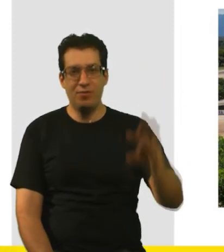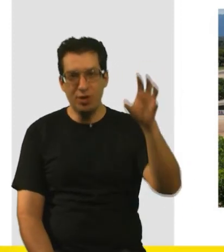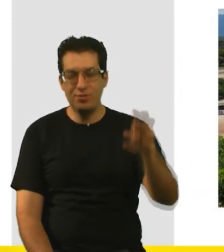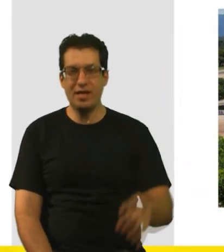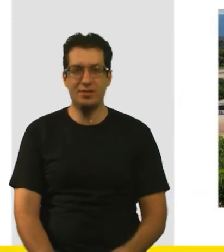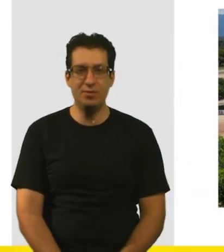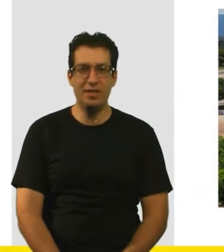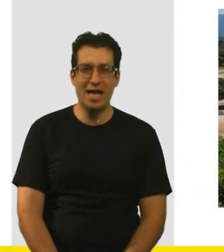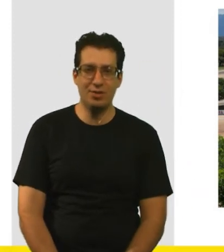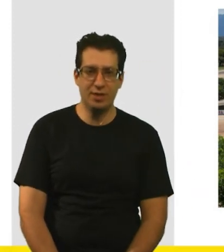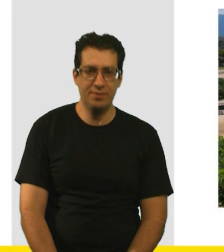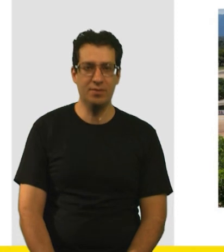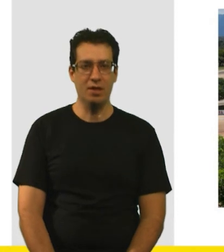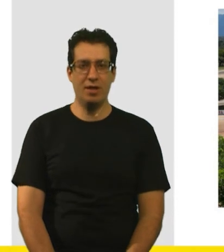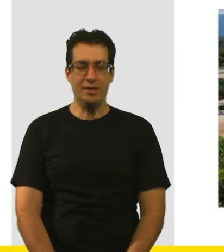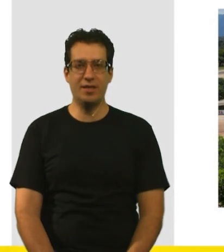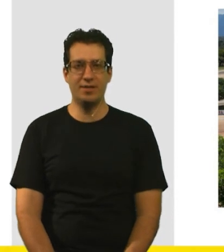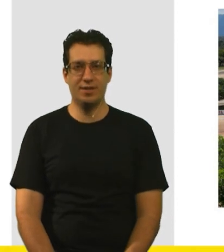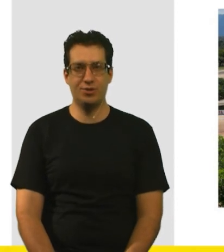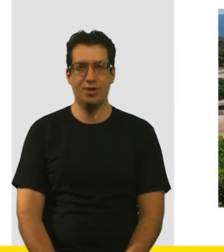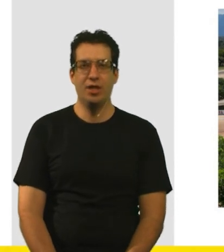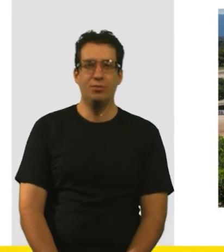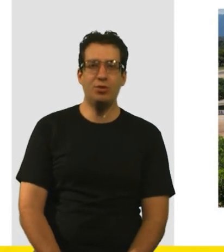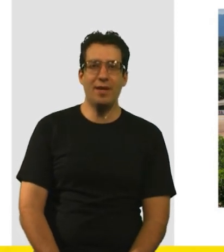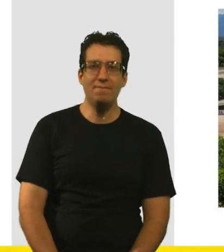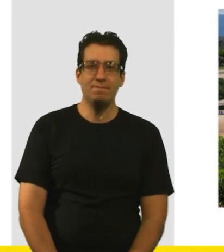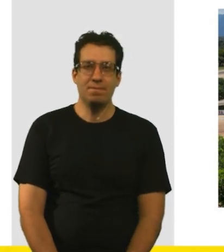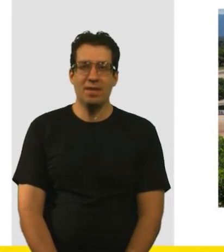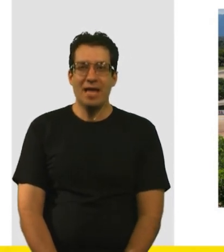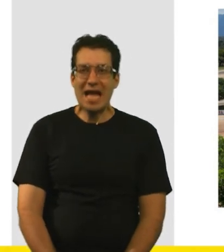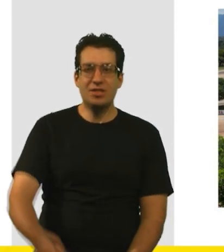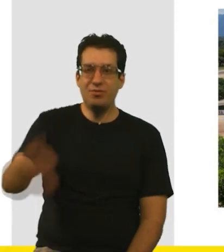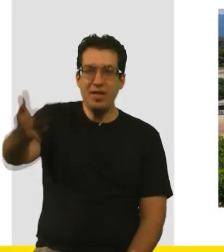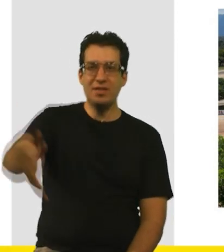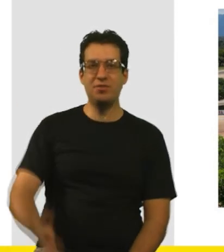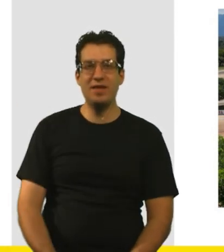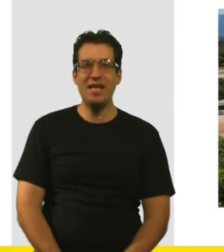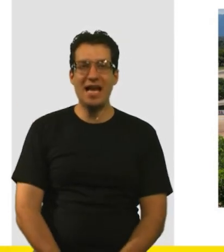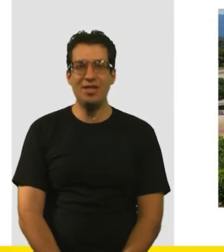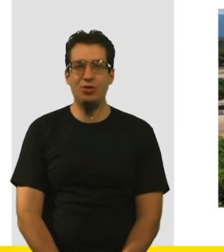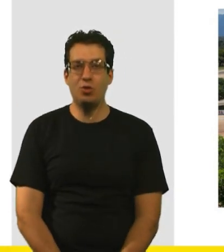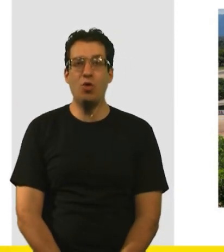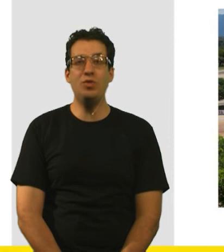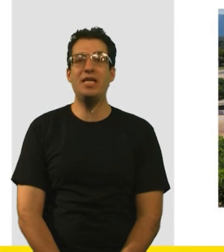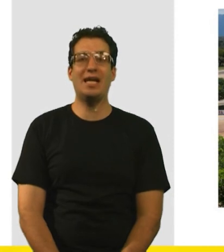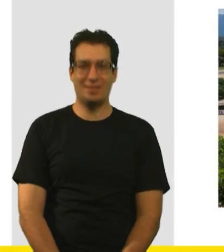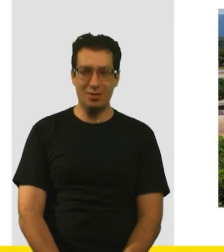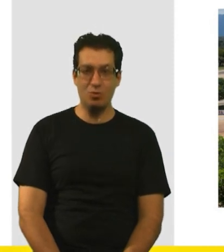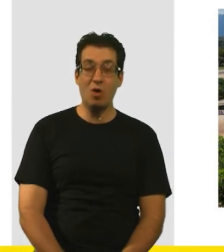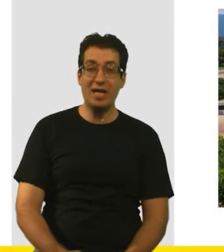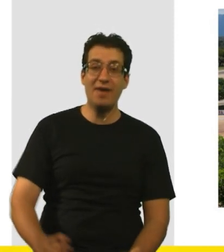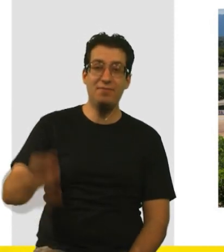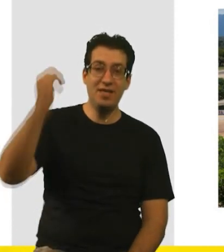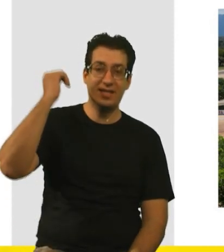é uma fortificação militar isso aí. Olha que interessante. Muito bem. As vias federais de